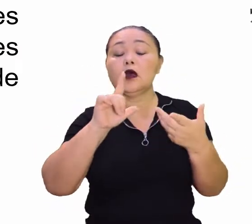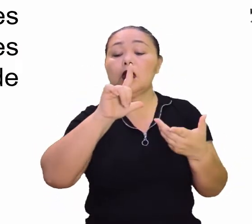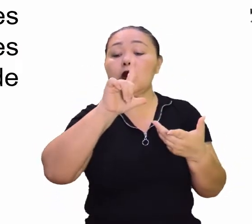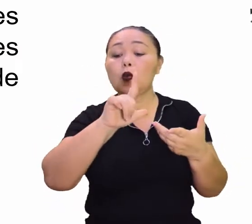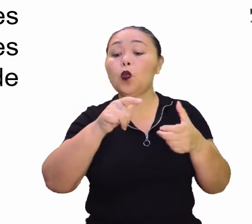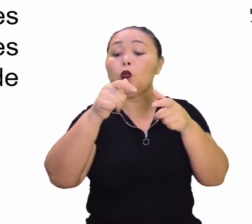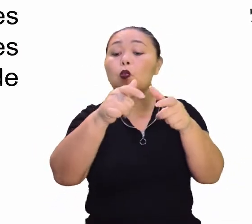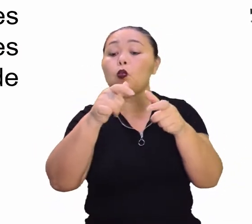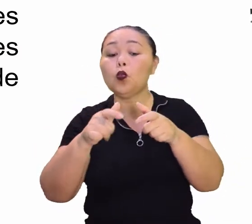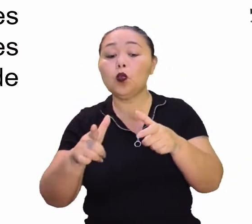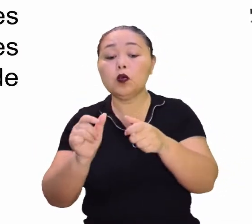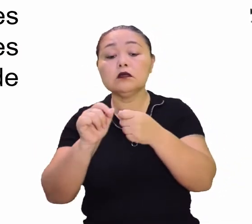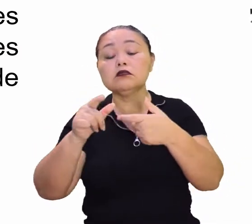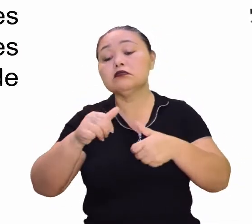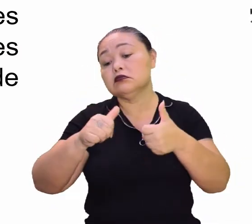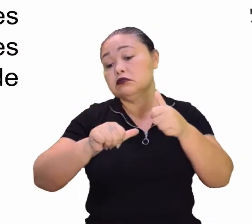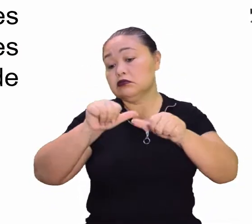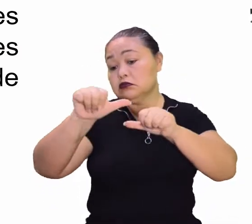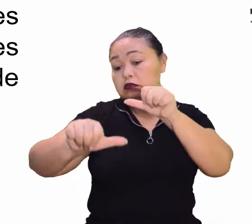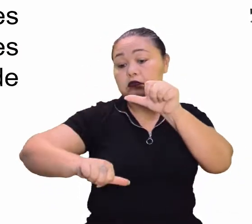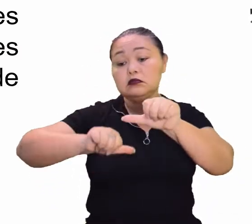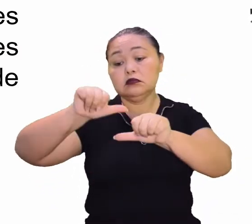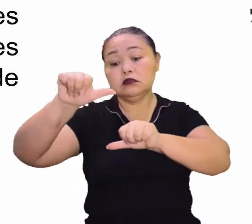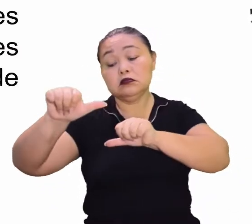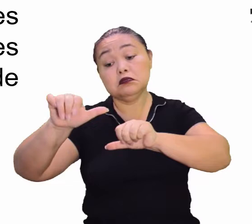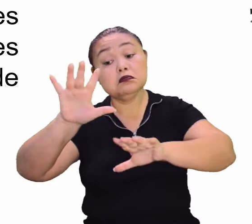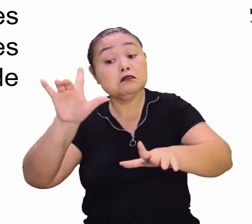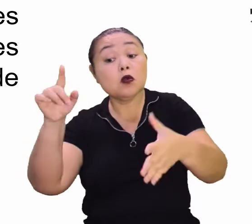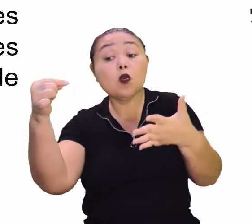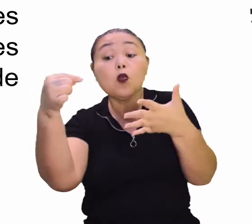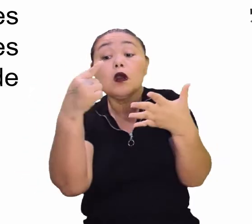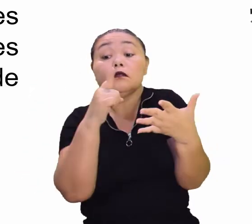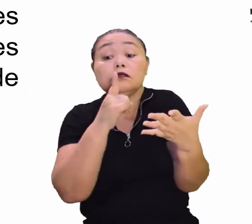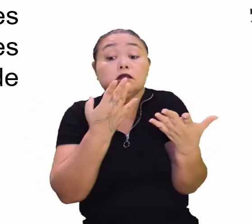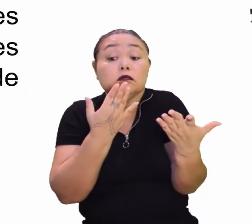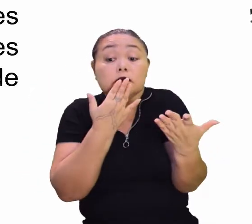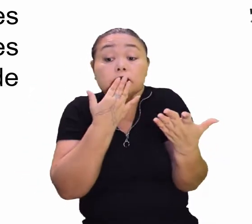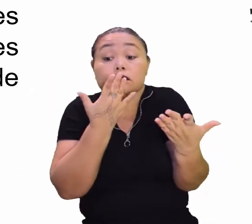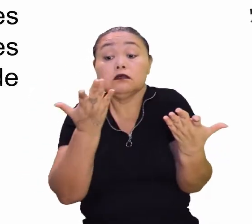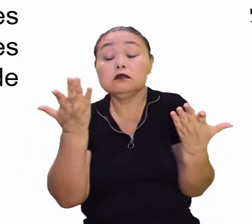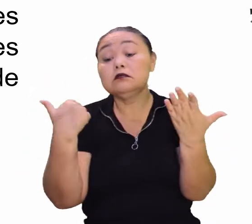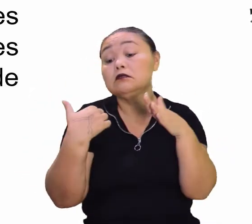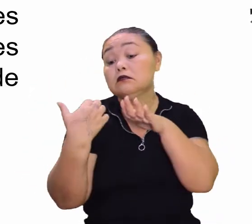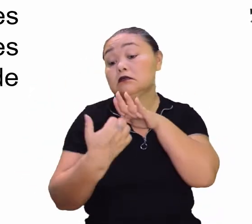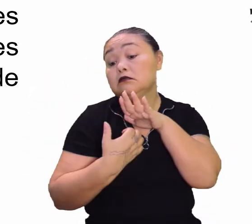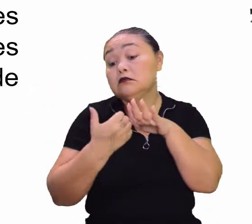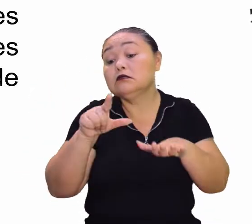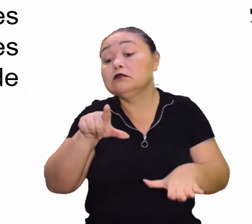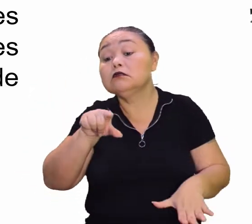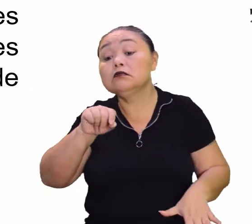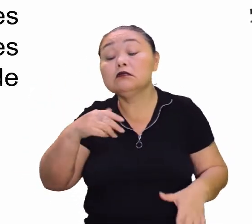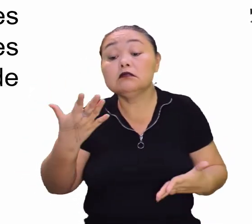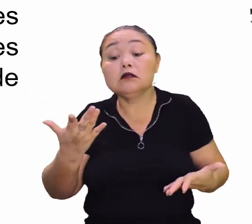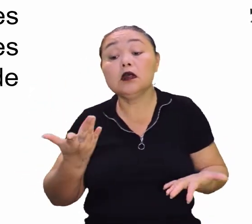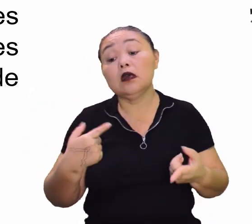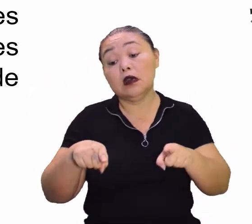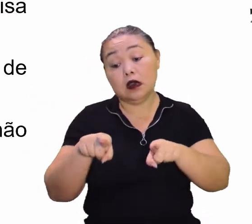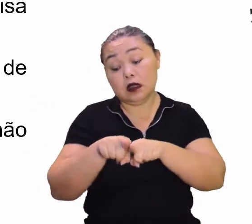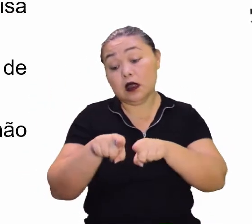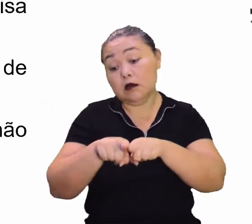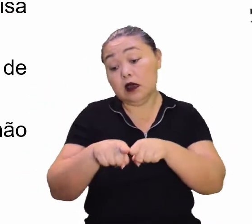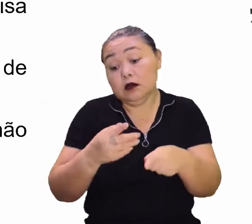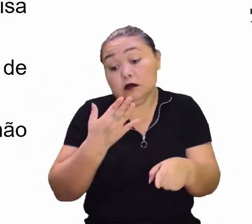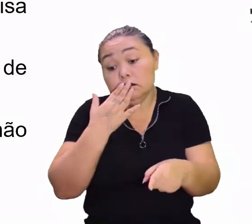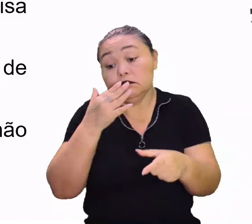e variam dependendo do tipo de indústria e também depende do tipo de localidade, né?